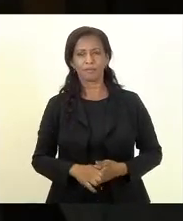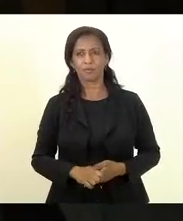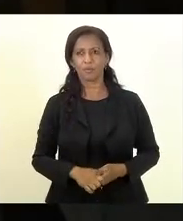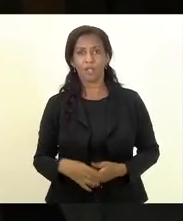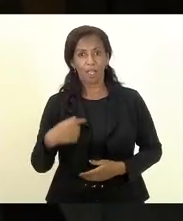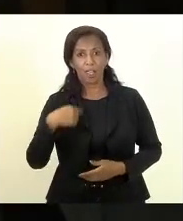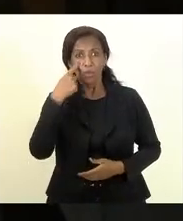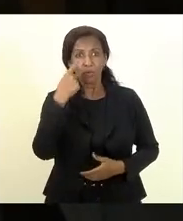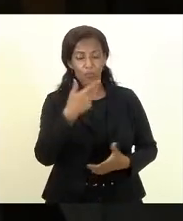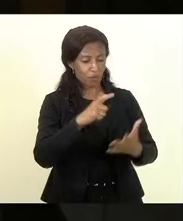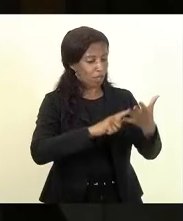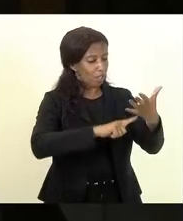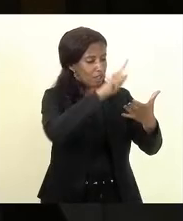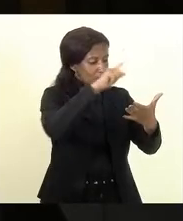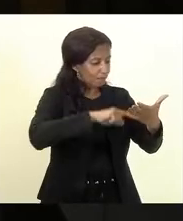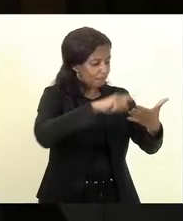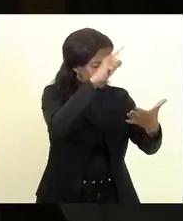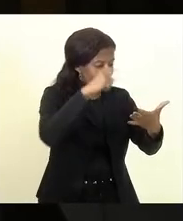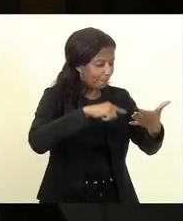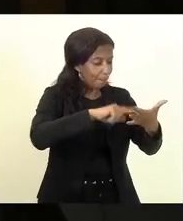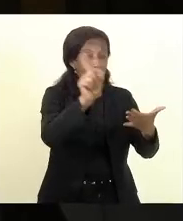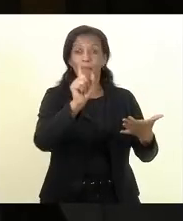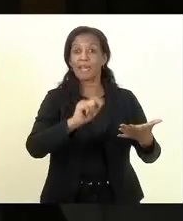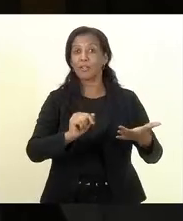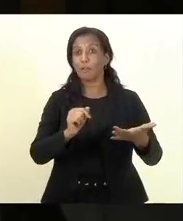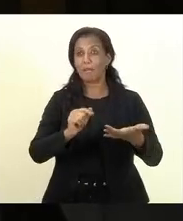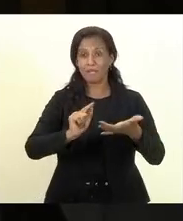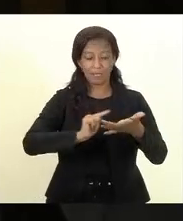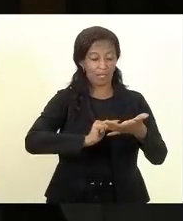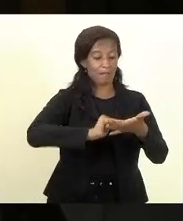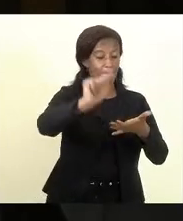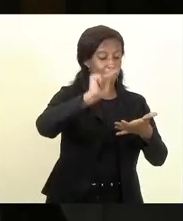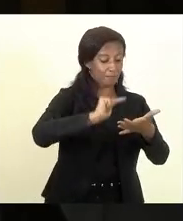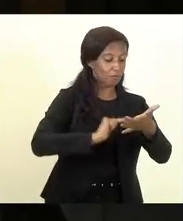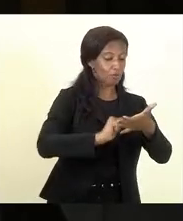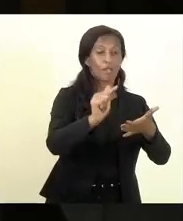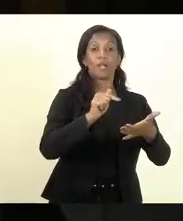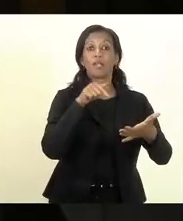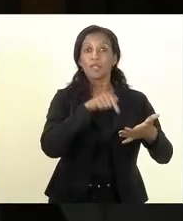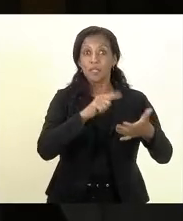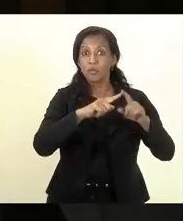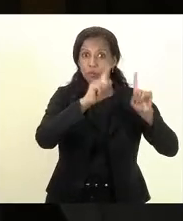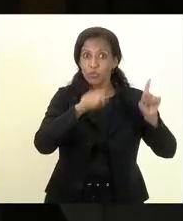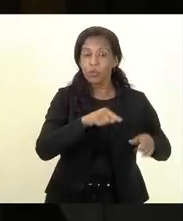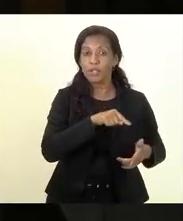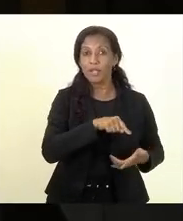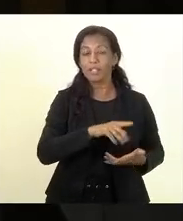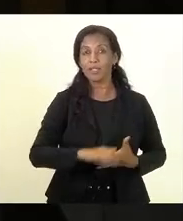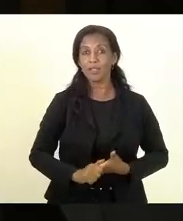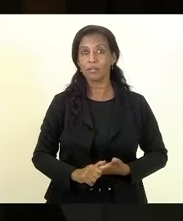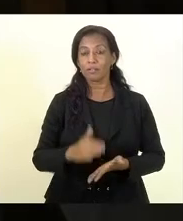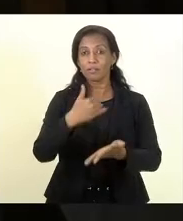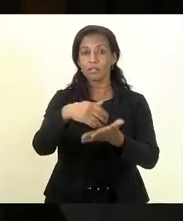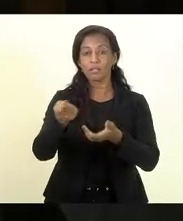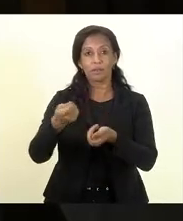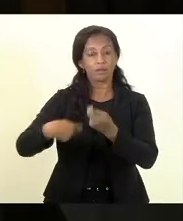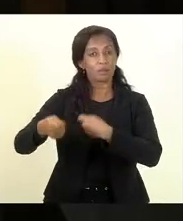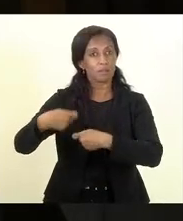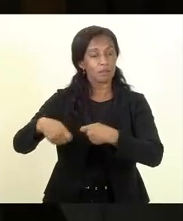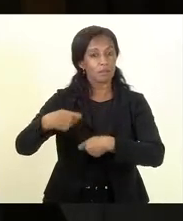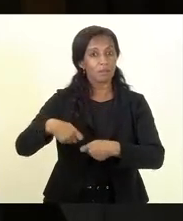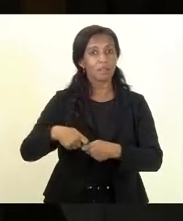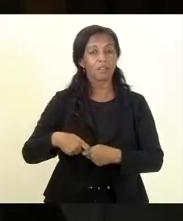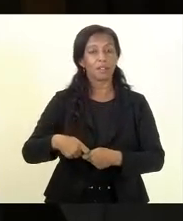aqui a fala de um dos denunciantes, que são funcionários da Secretaria de Administração Penitenciária,